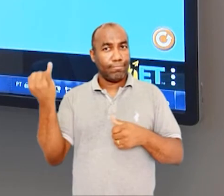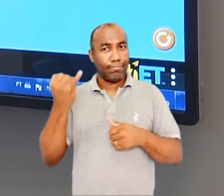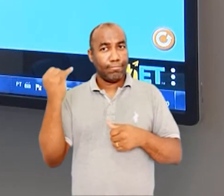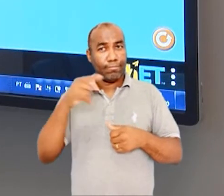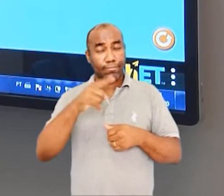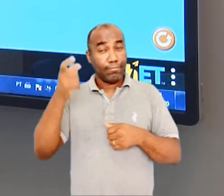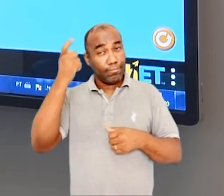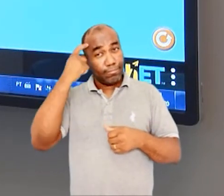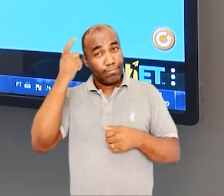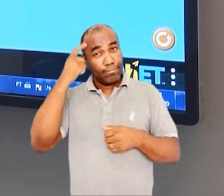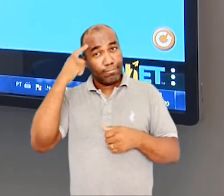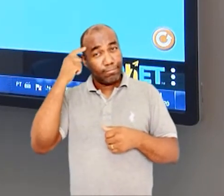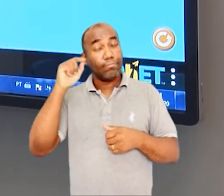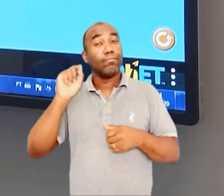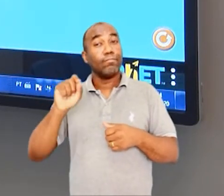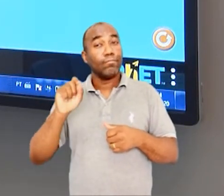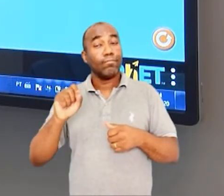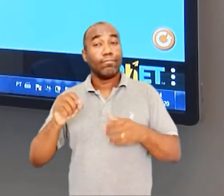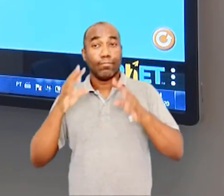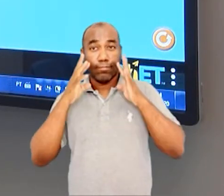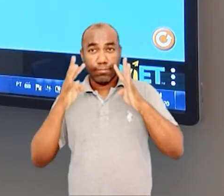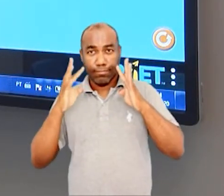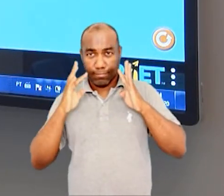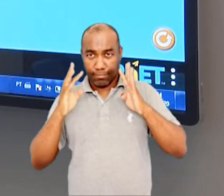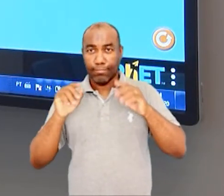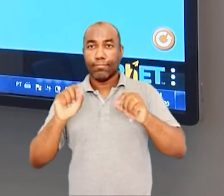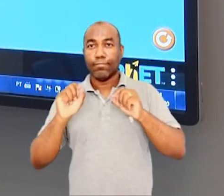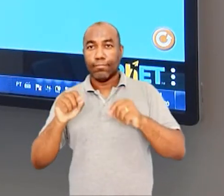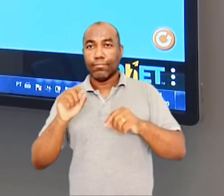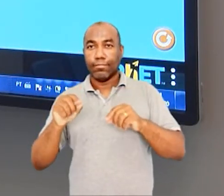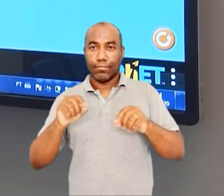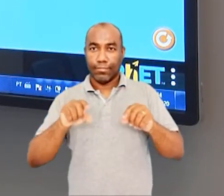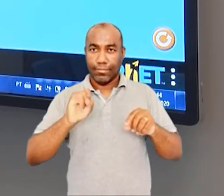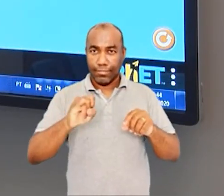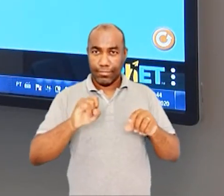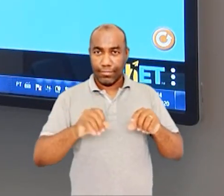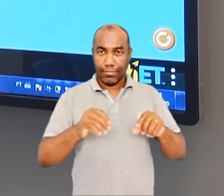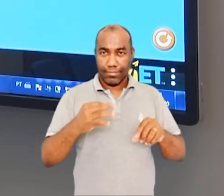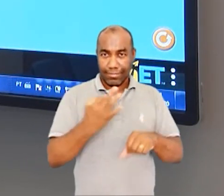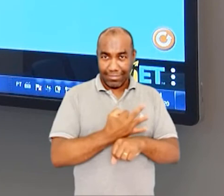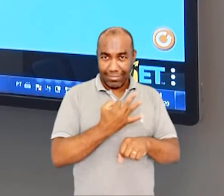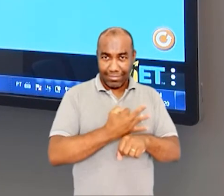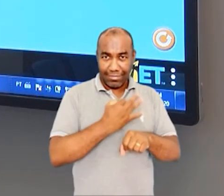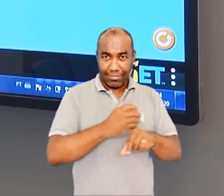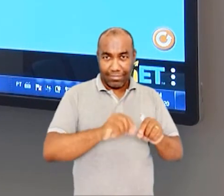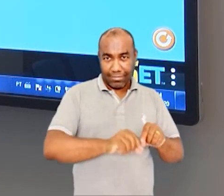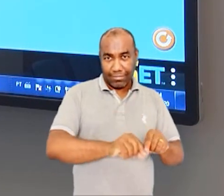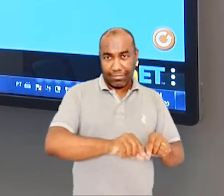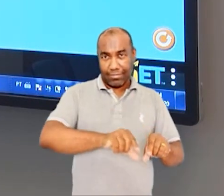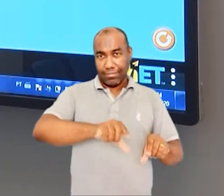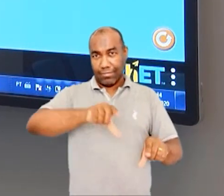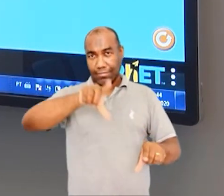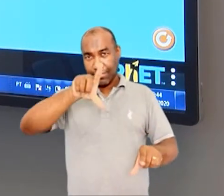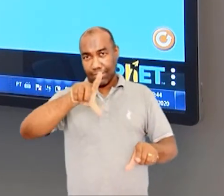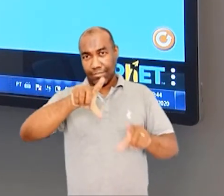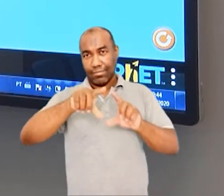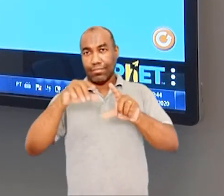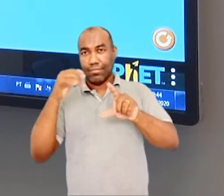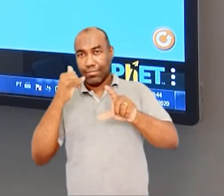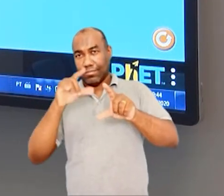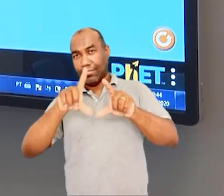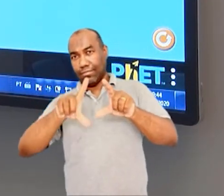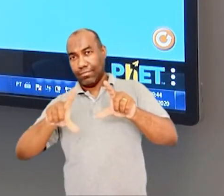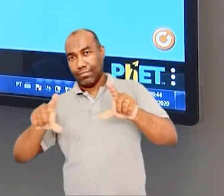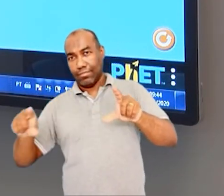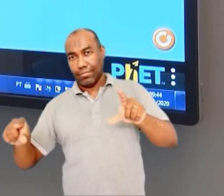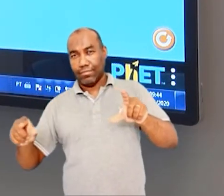importante que você tem que prestar muita atenção. Quando você aumenta a intensidade de corrente elétrica, a resistência diminui.